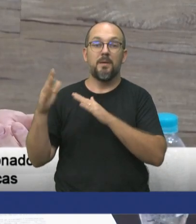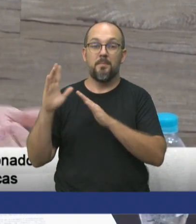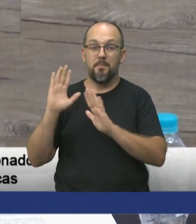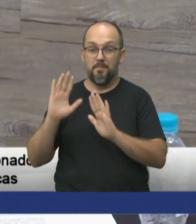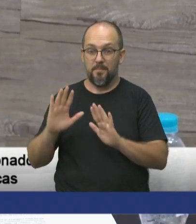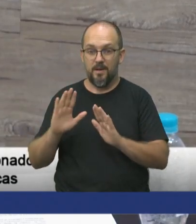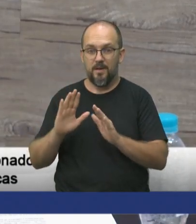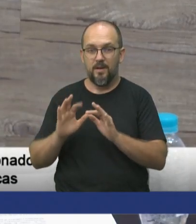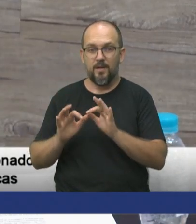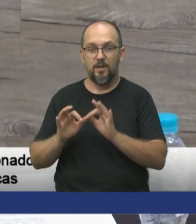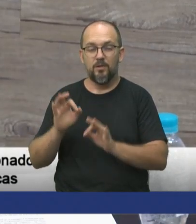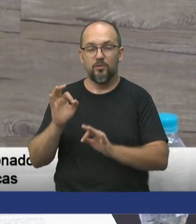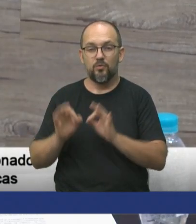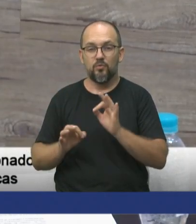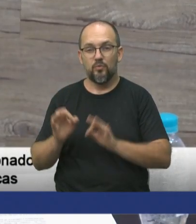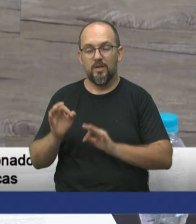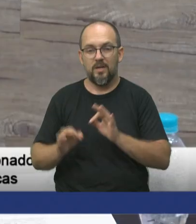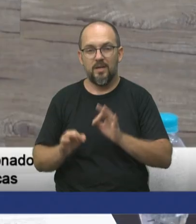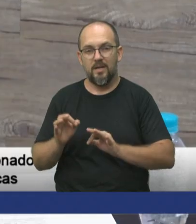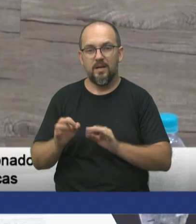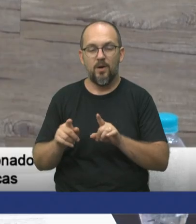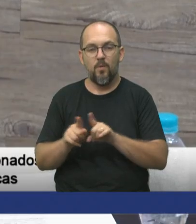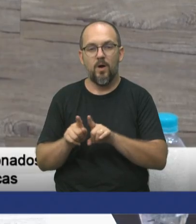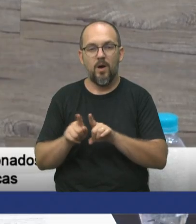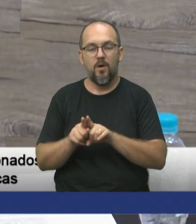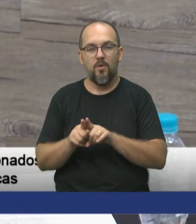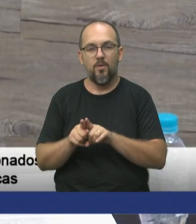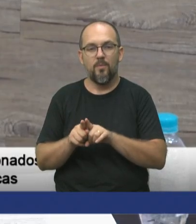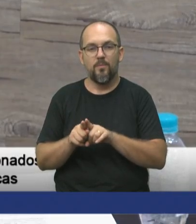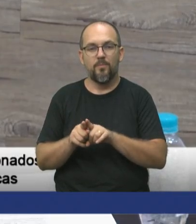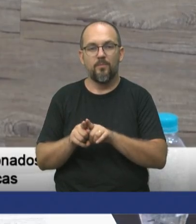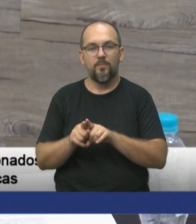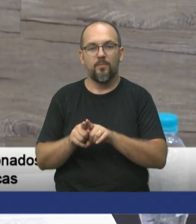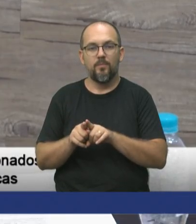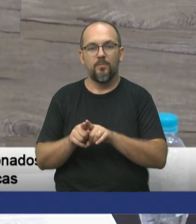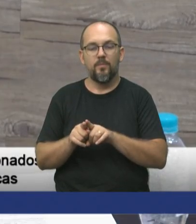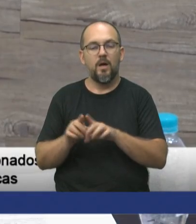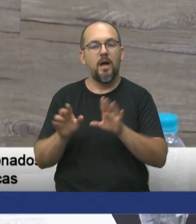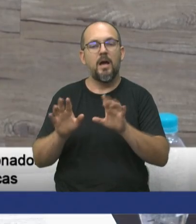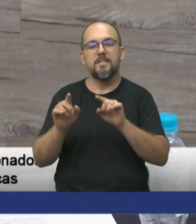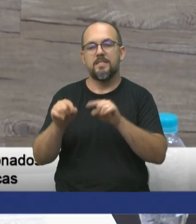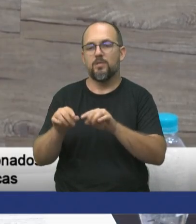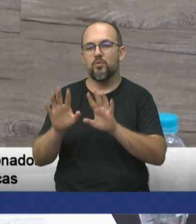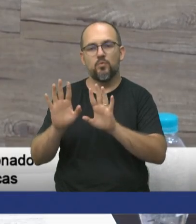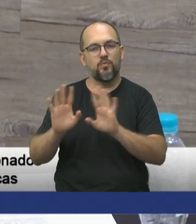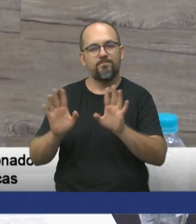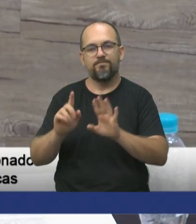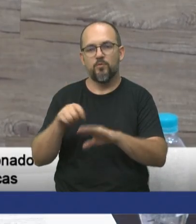julgar, reduzir, na verdade, para, não, isso tudo é uma